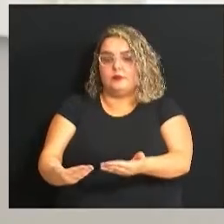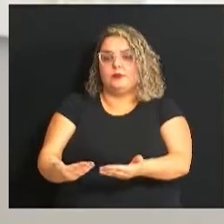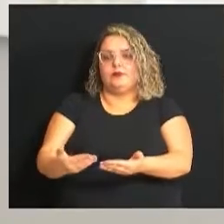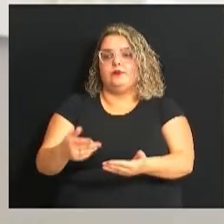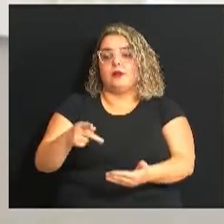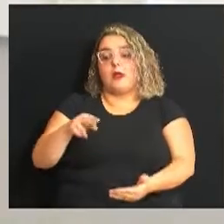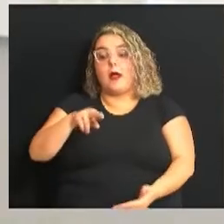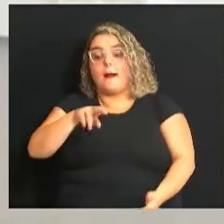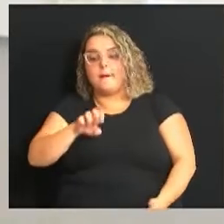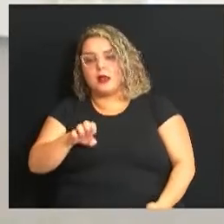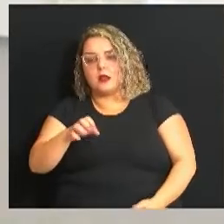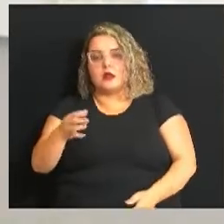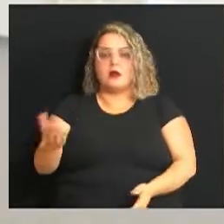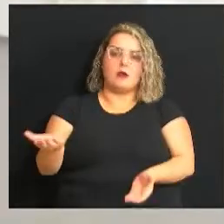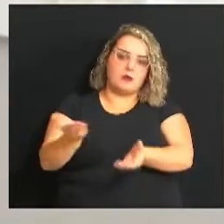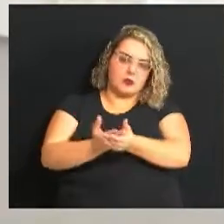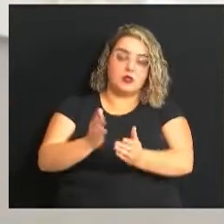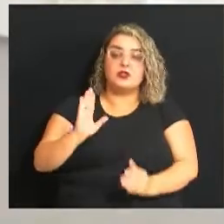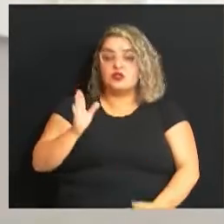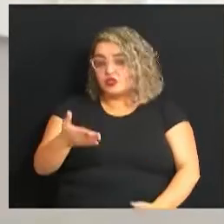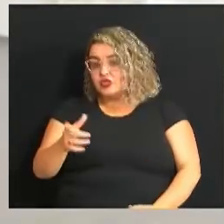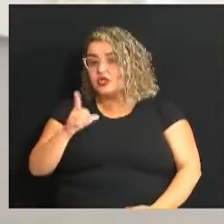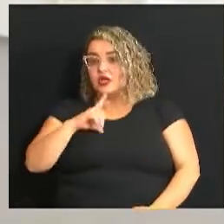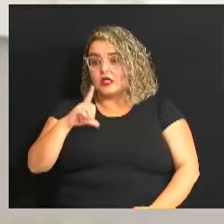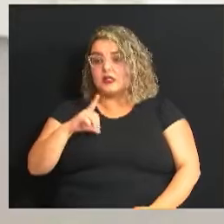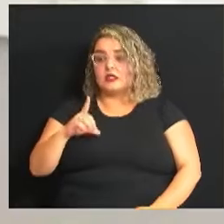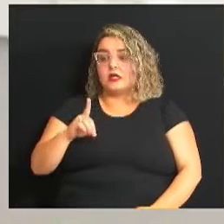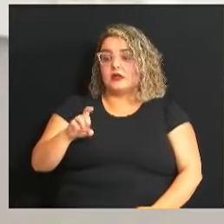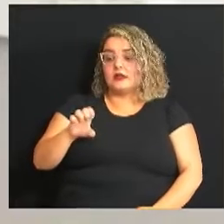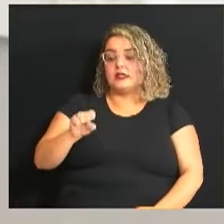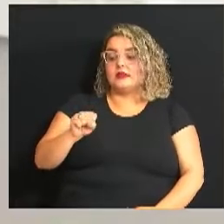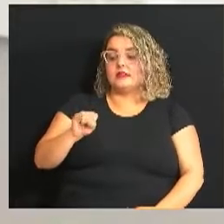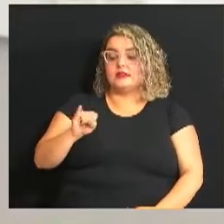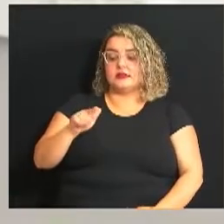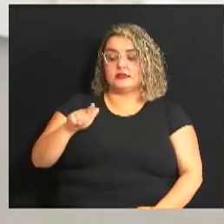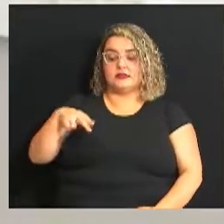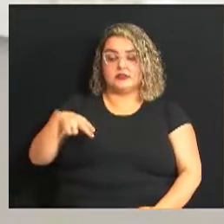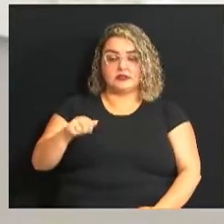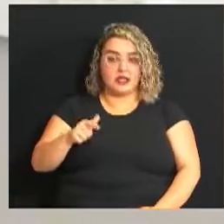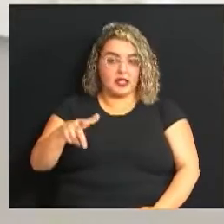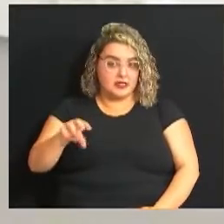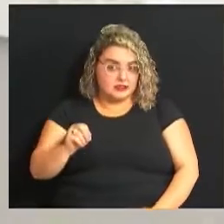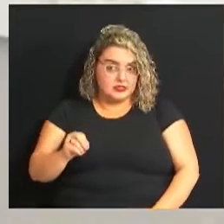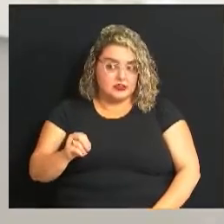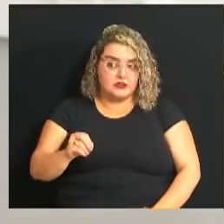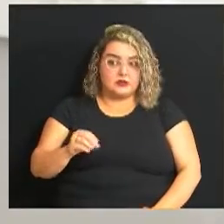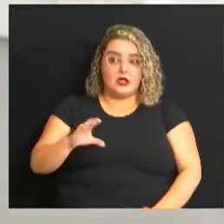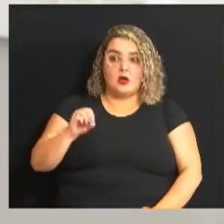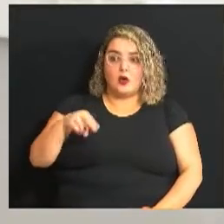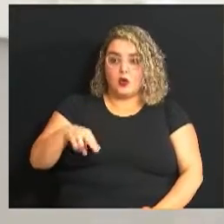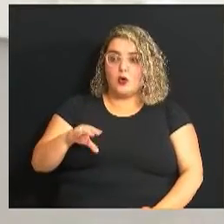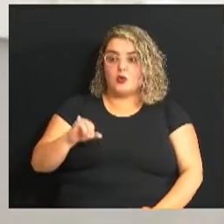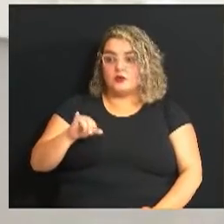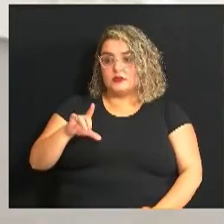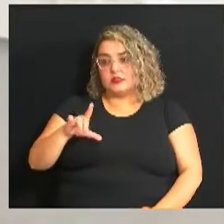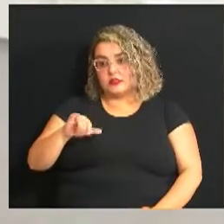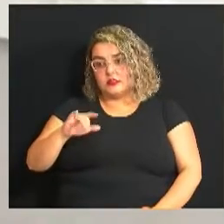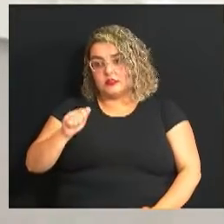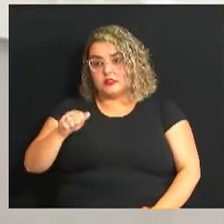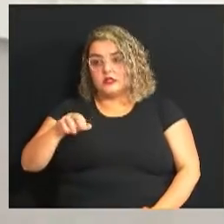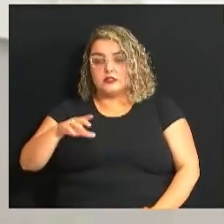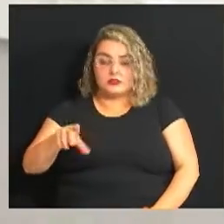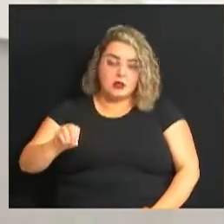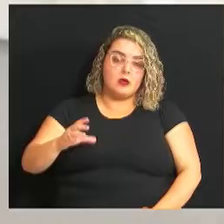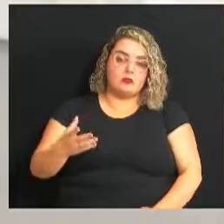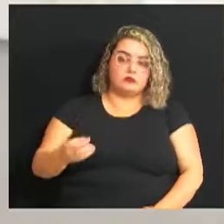pré-processual, e ela já sai com a designação da sessão de conciliação e leva essa carta convite à outra parte e